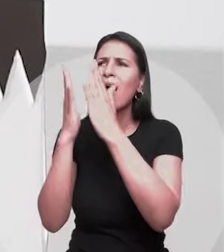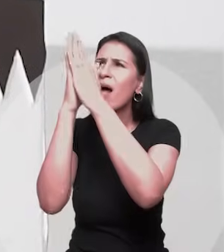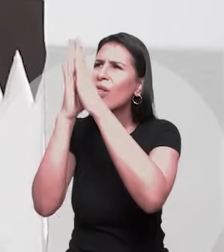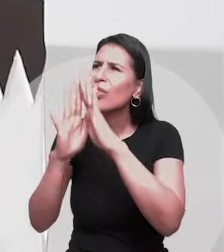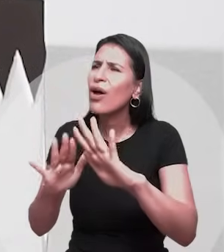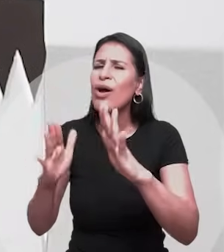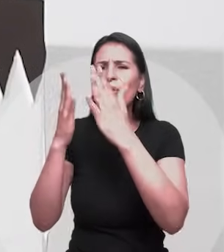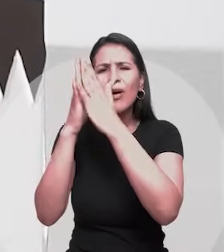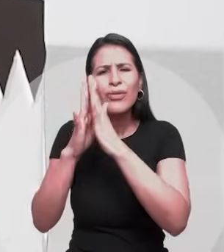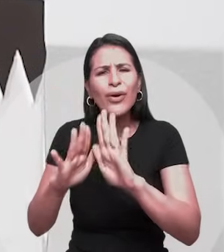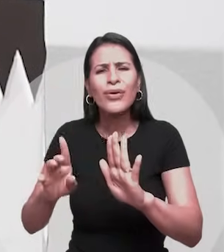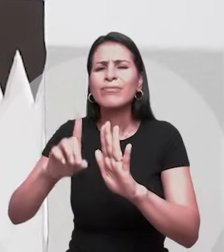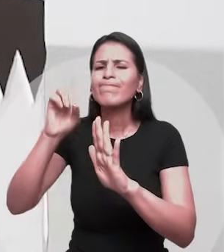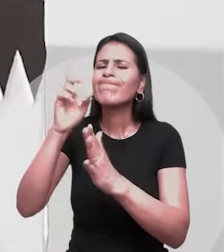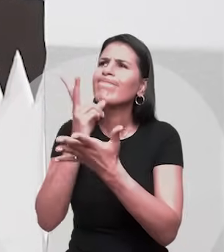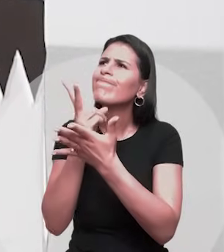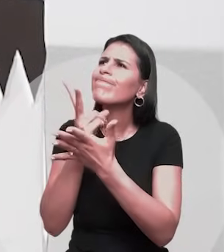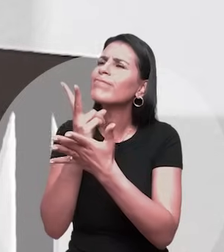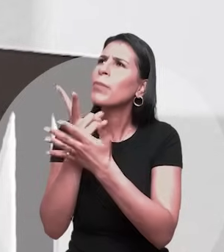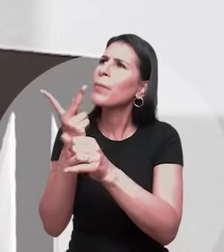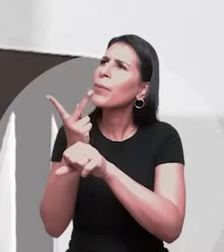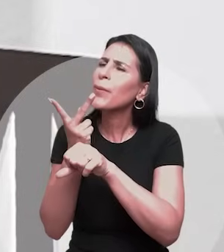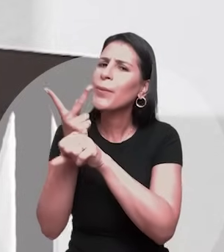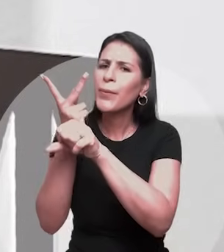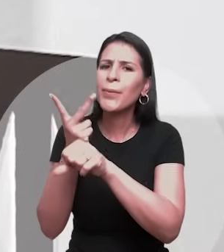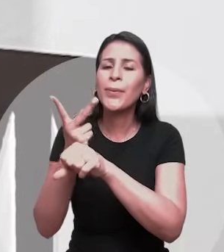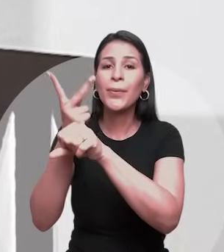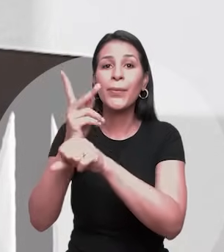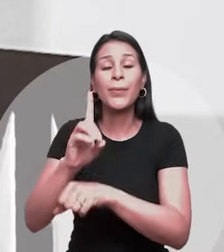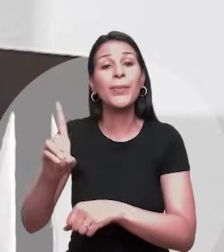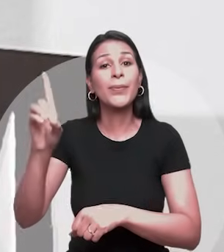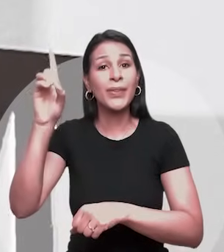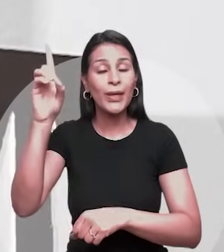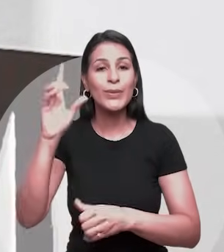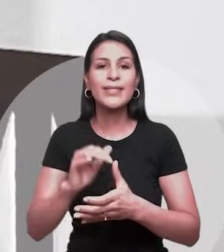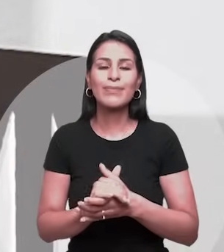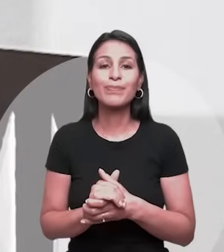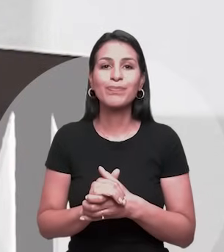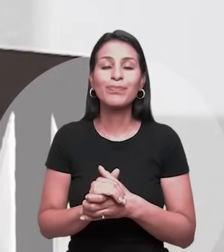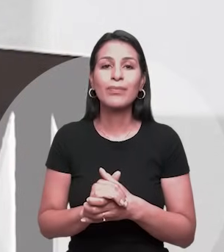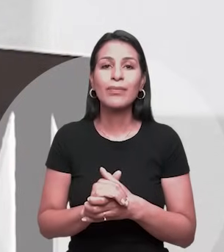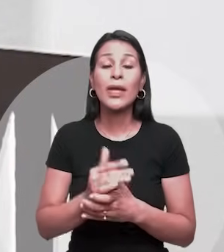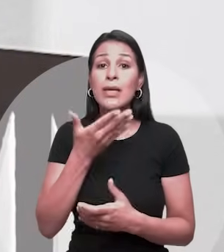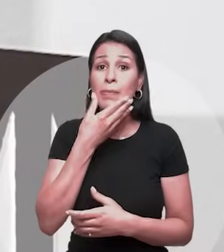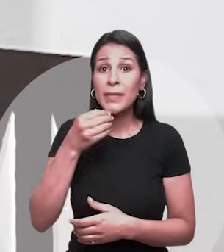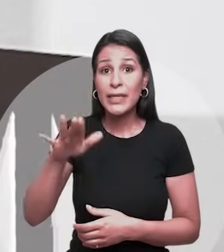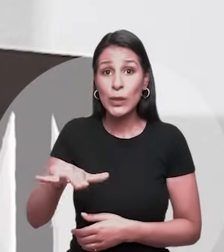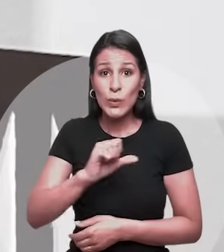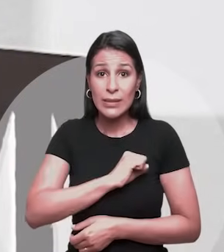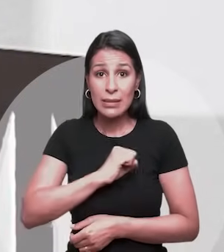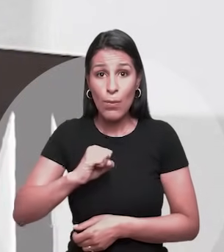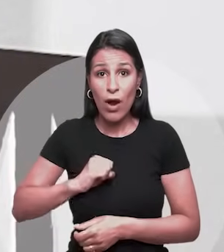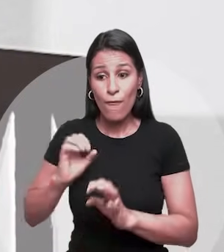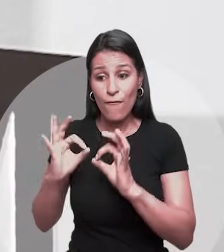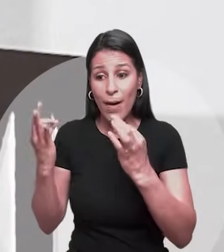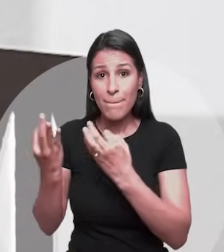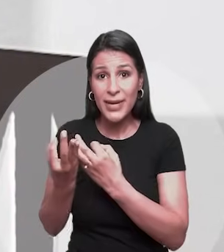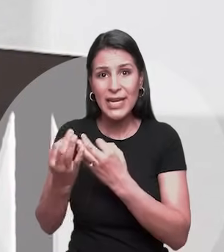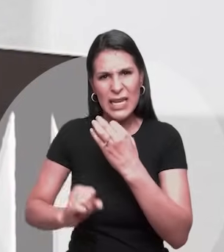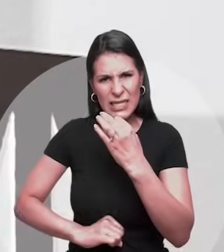buscam também sempre em suas vidas. O jovem, pequeno Samuel, não é de família